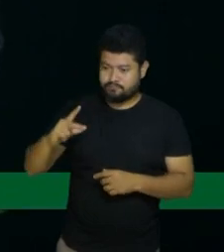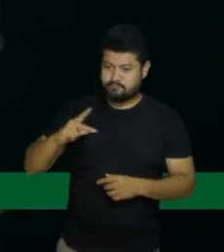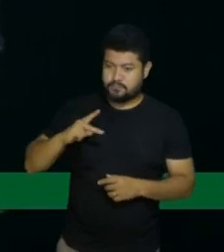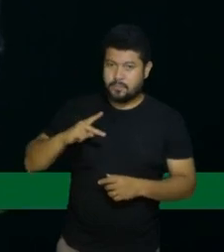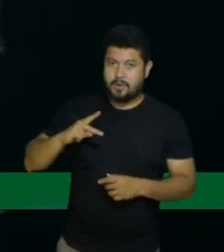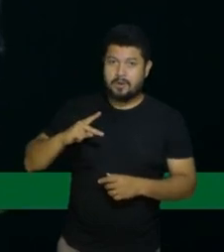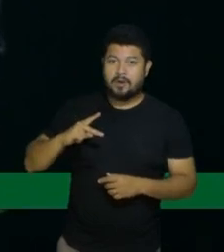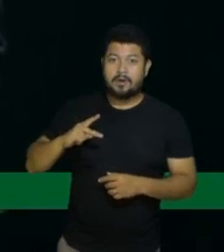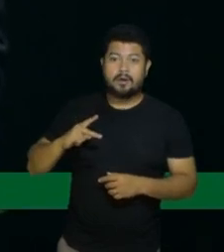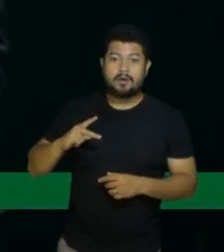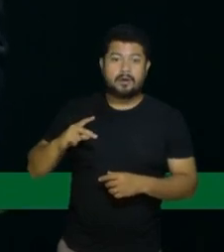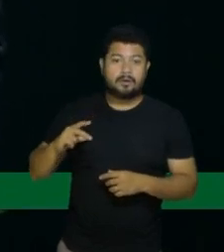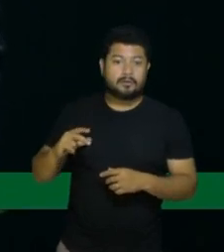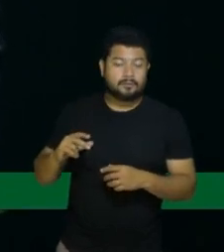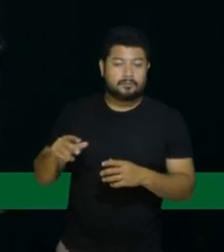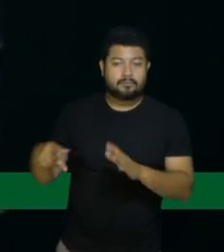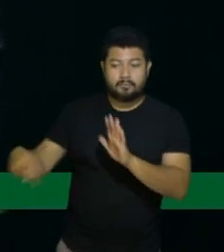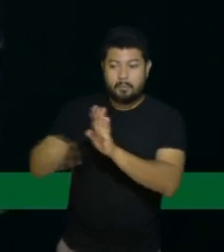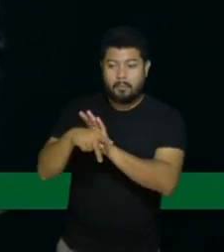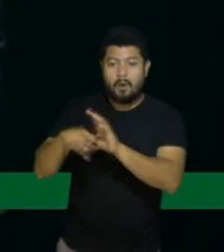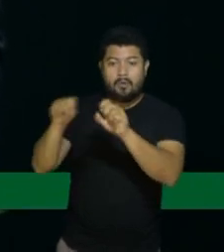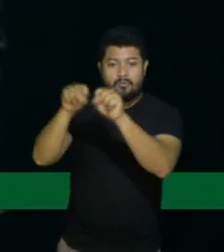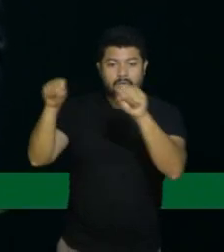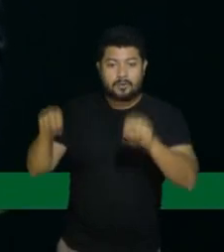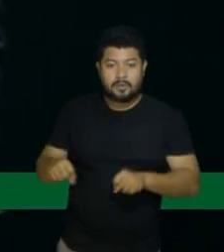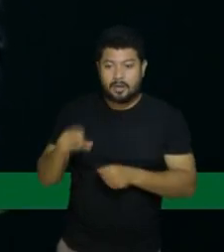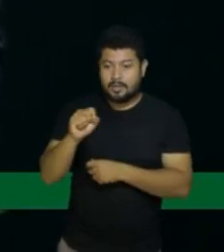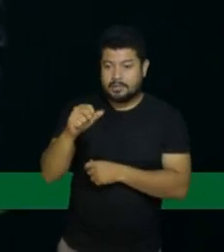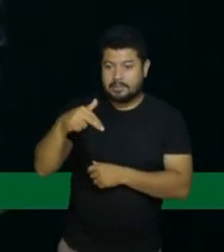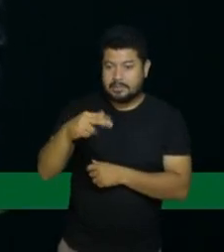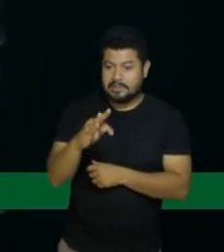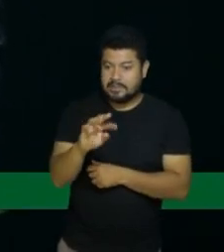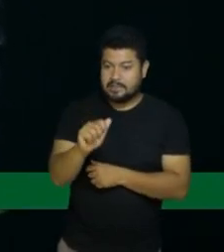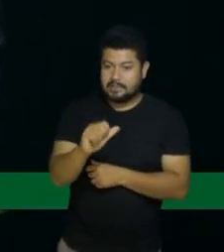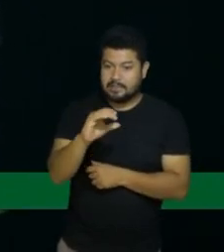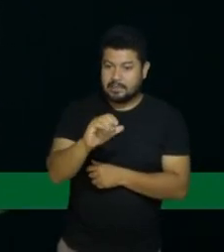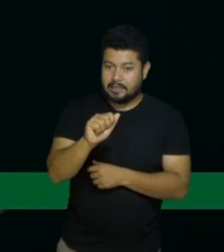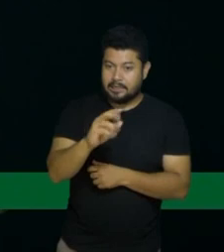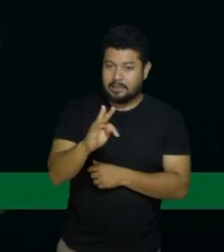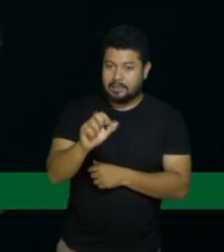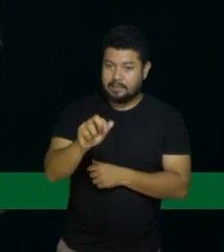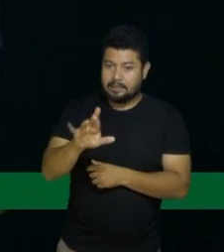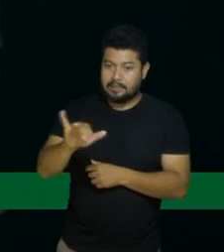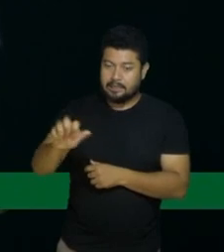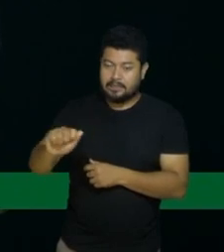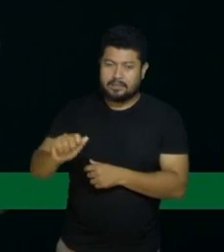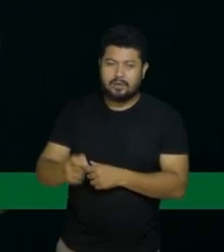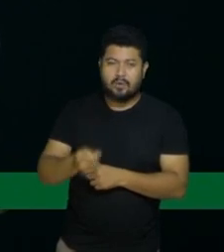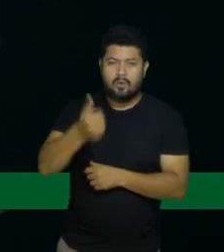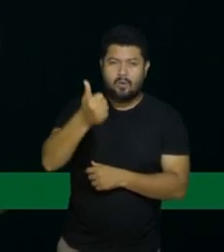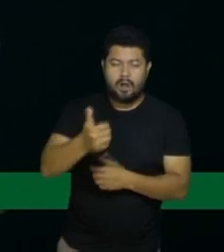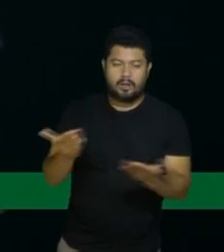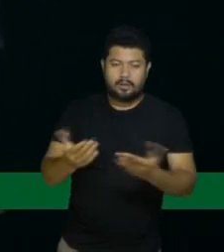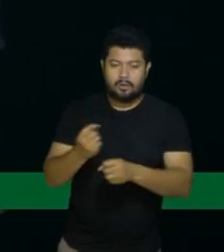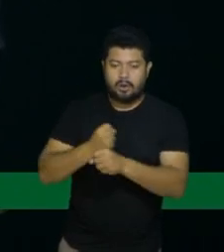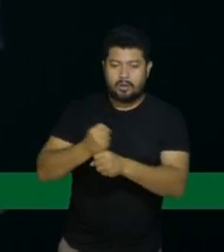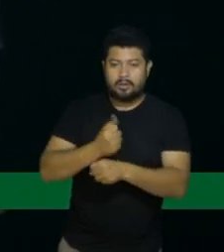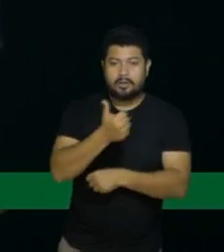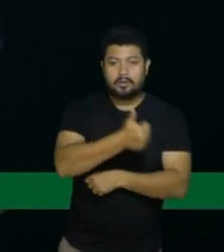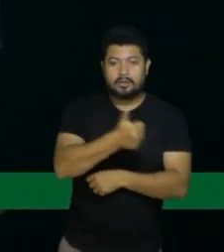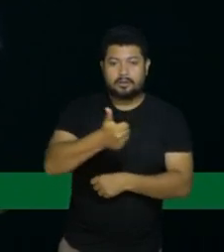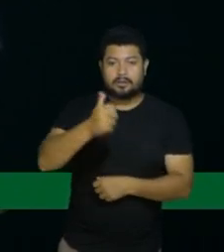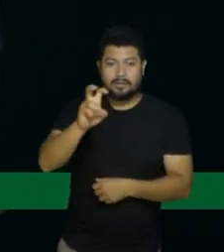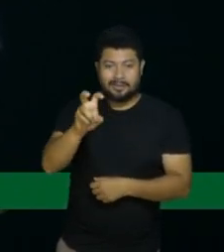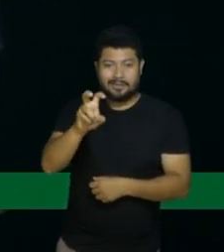rede Santa Catarina prestes a completar 115 anos de História o Hospital Santa Isabel é reconhecido como uma